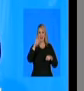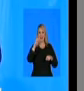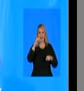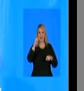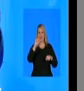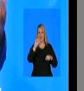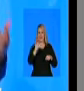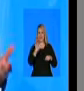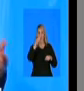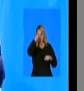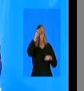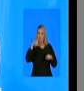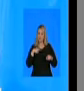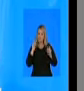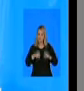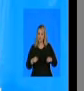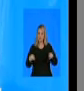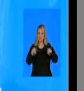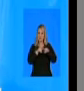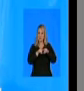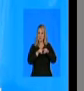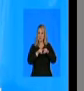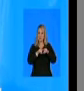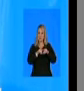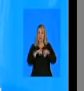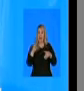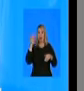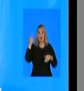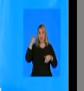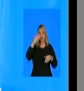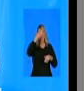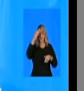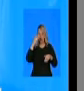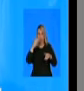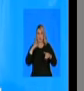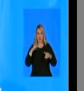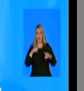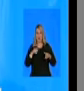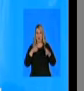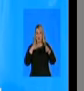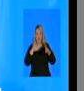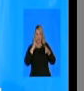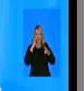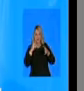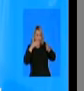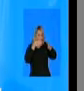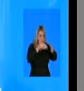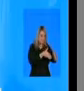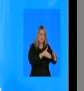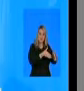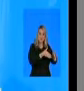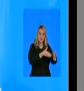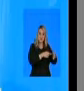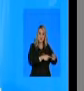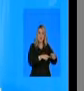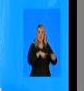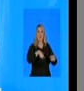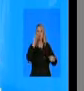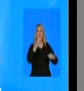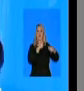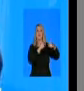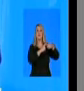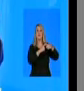de voltar a um sistema mais humano. Antes, as pessoas eram enterradas logo depois do velório e escolhiam o cemitério para onde